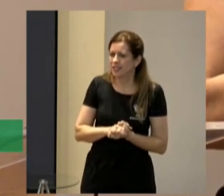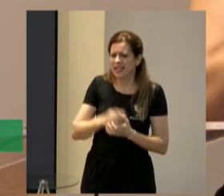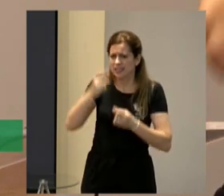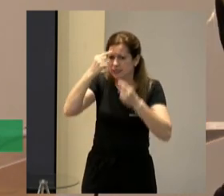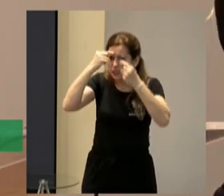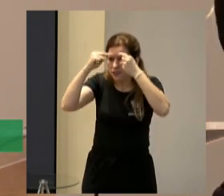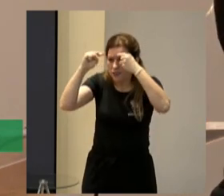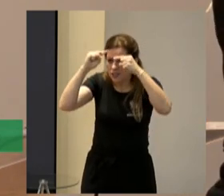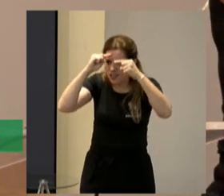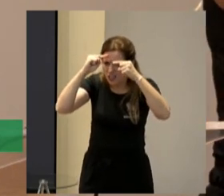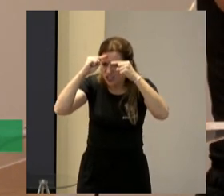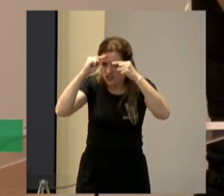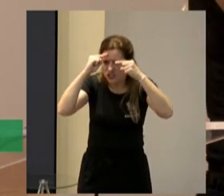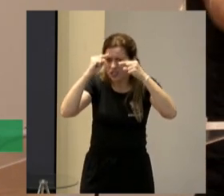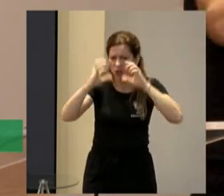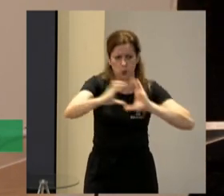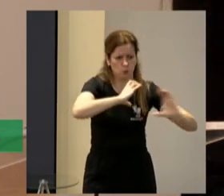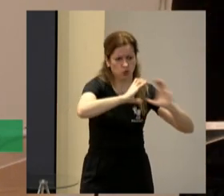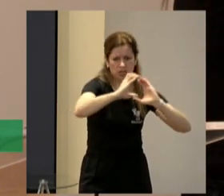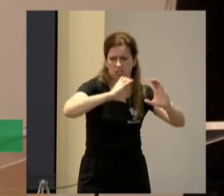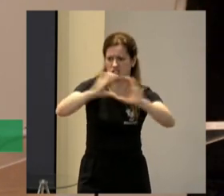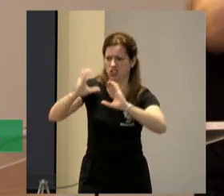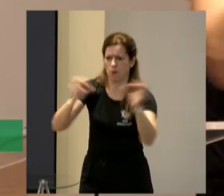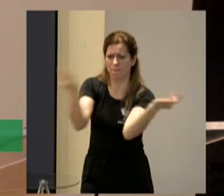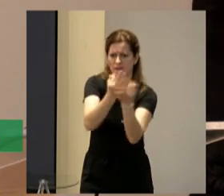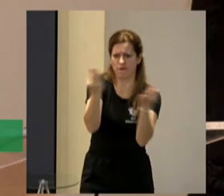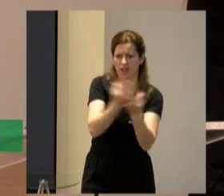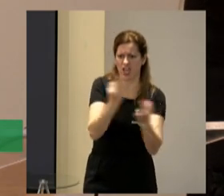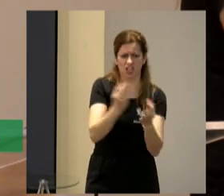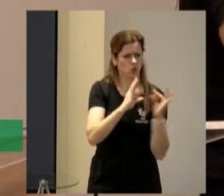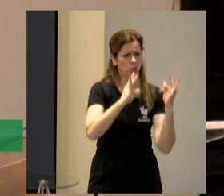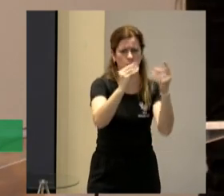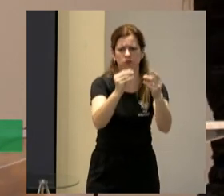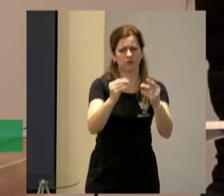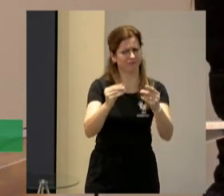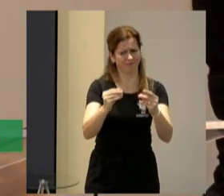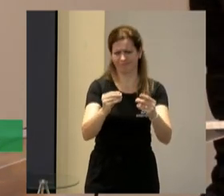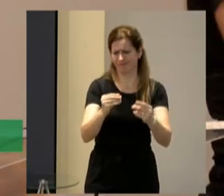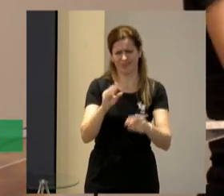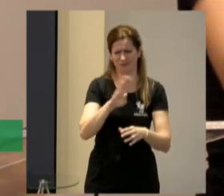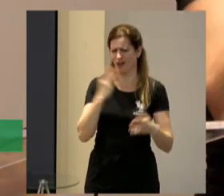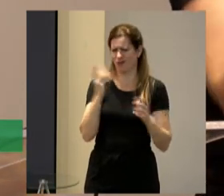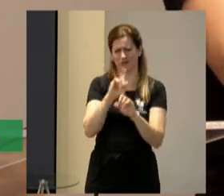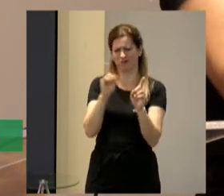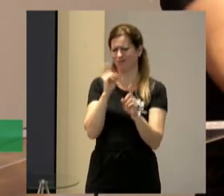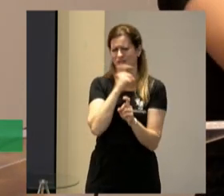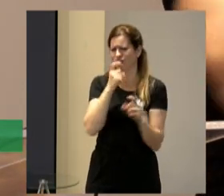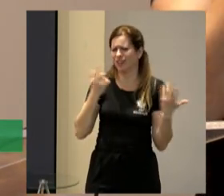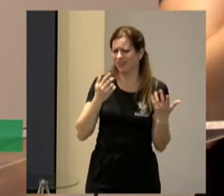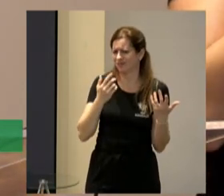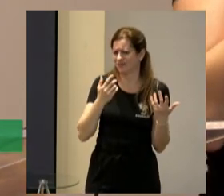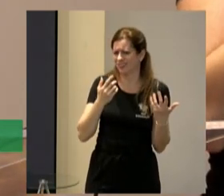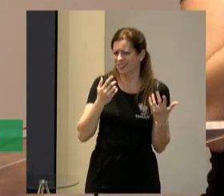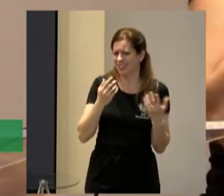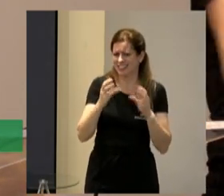todo mundo, ela é falsa. Né? De que nós precisamos, óbvio que é muito difícil,